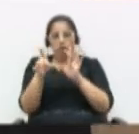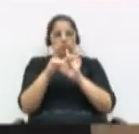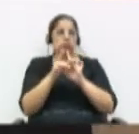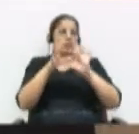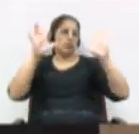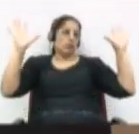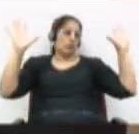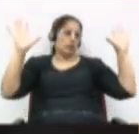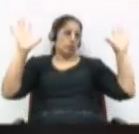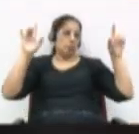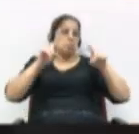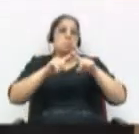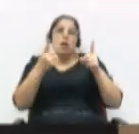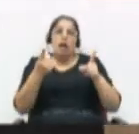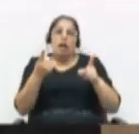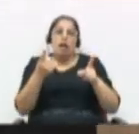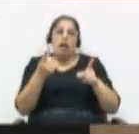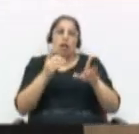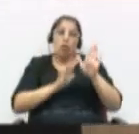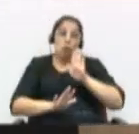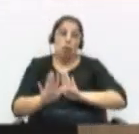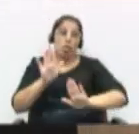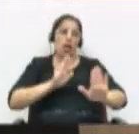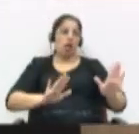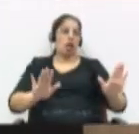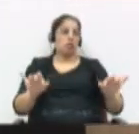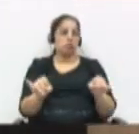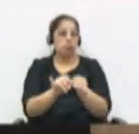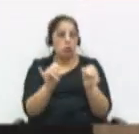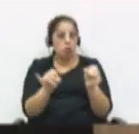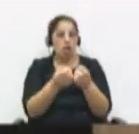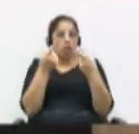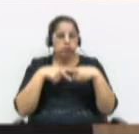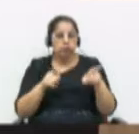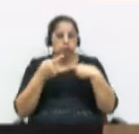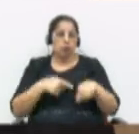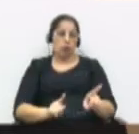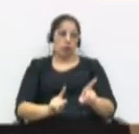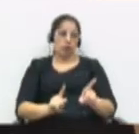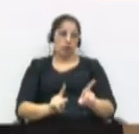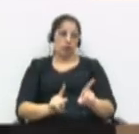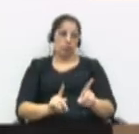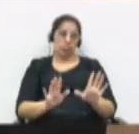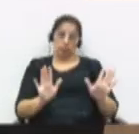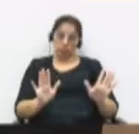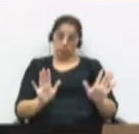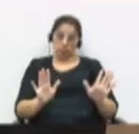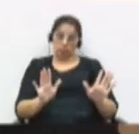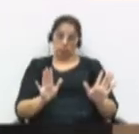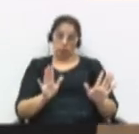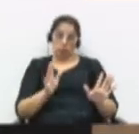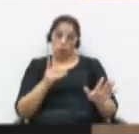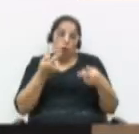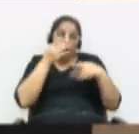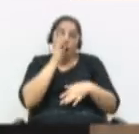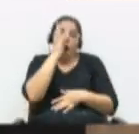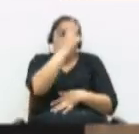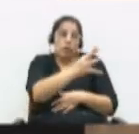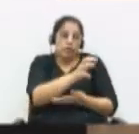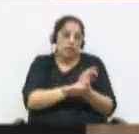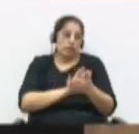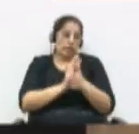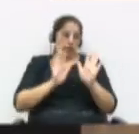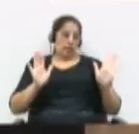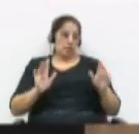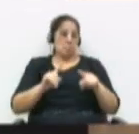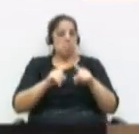faça, mas que não fale besteira sobre a cooperativa. Não disse que os vereadores fizeram isso, mas o problema, senhor